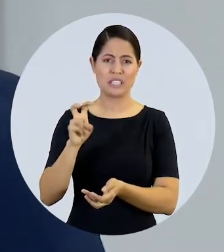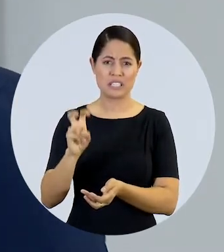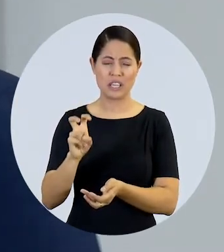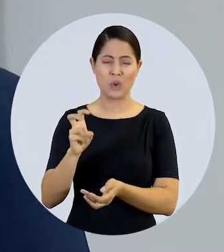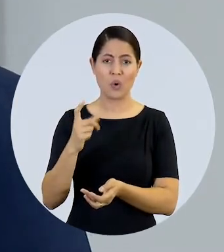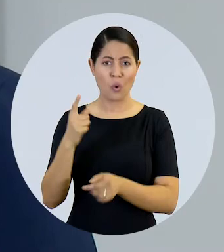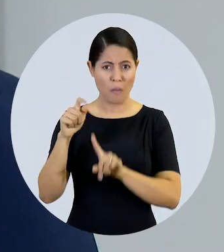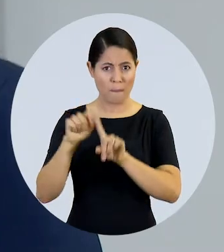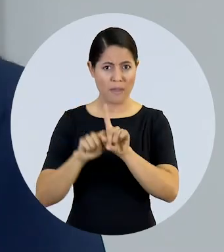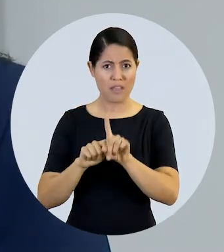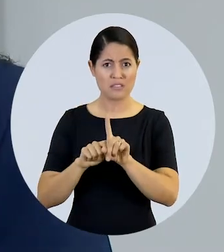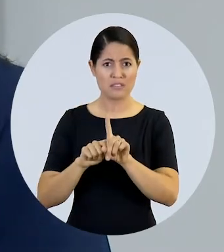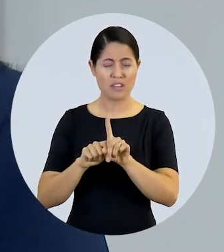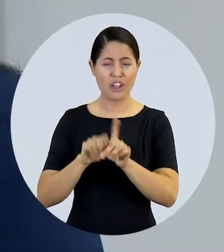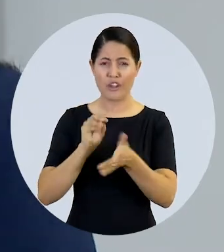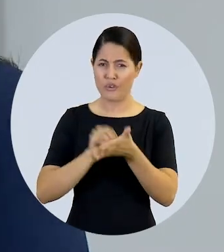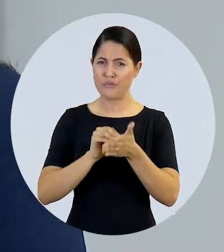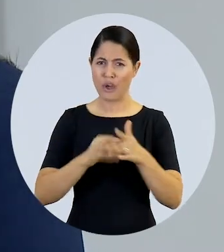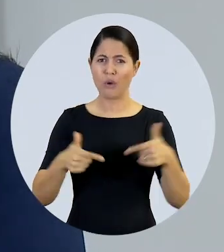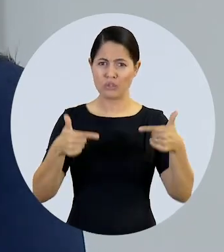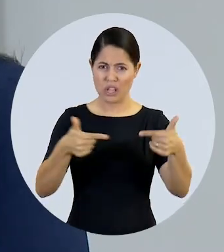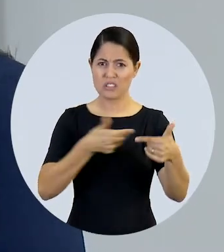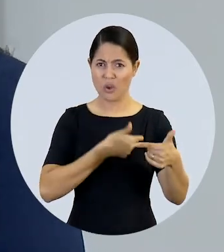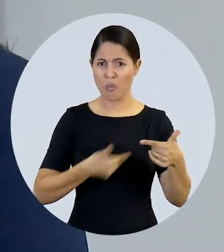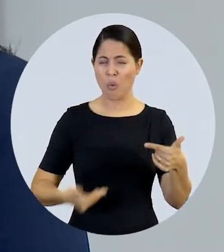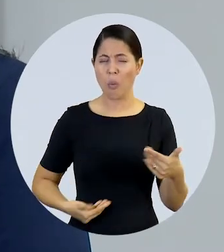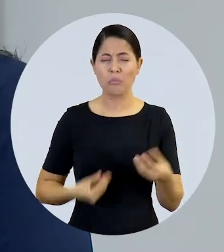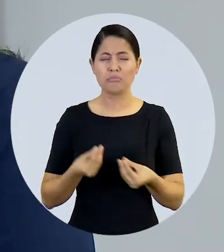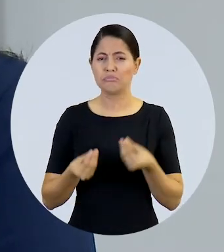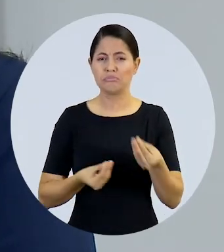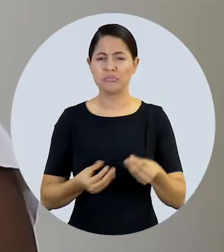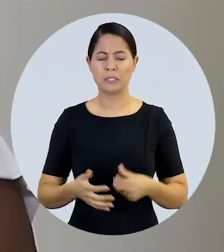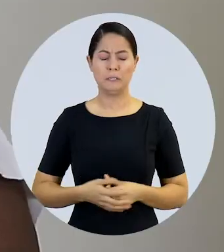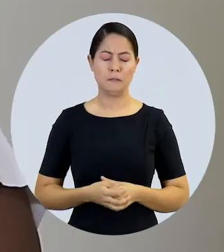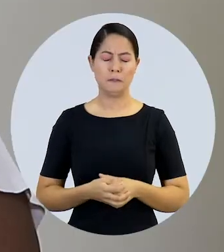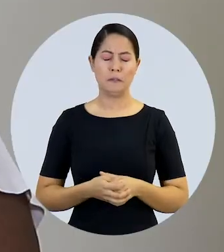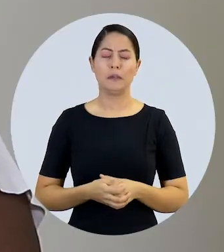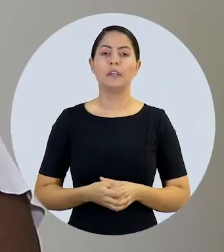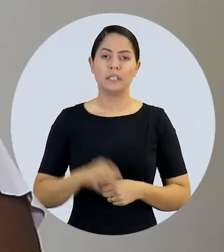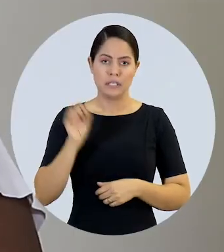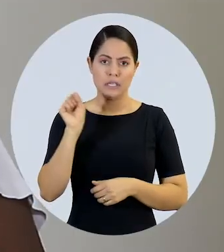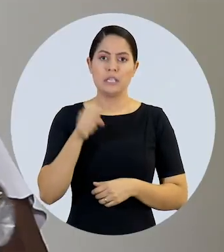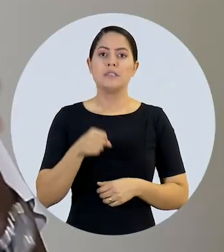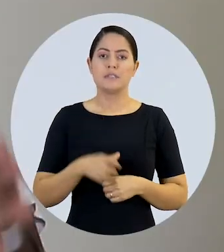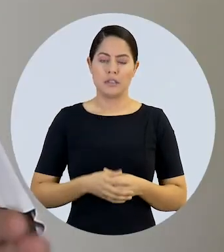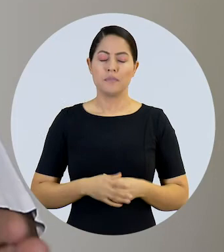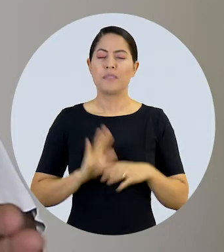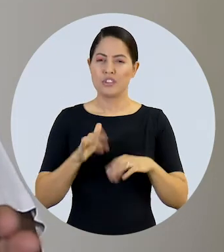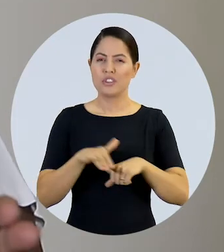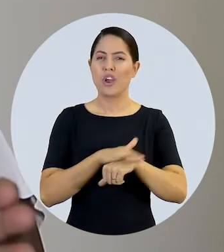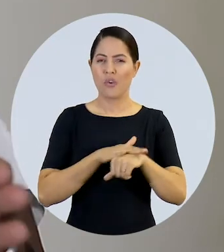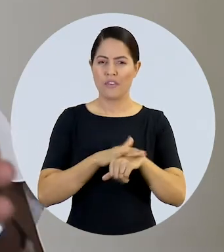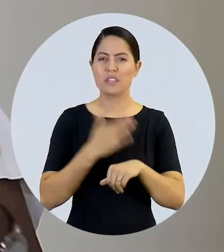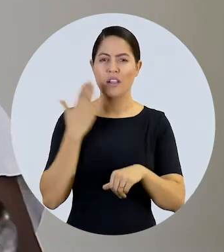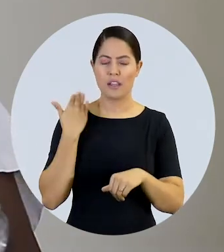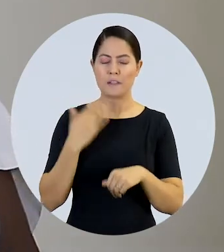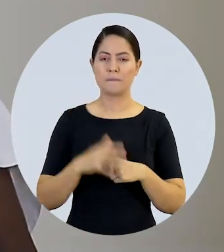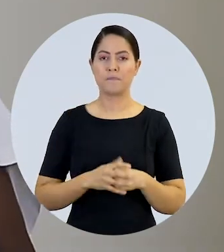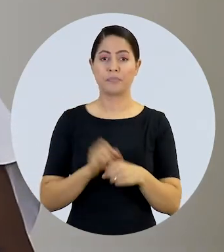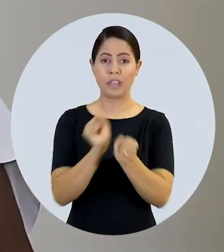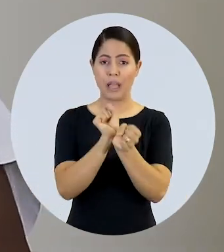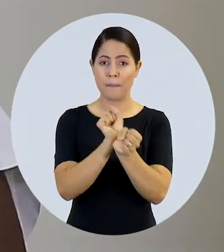145 por mês. Faltam políticas públicas? Exatamente. Como nós conversávamos antes.